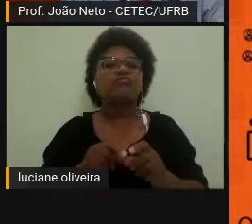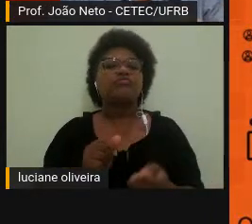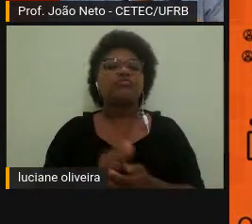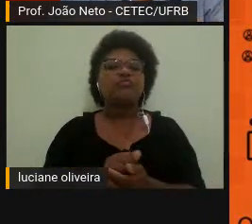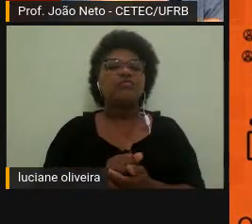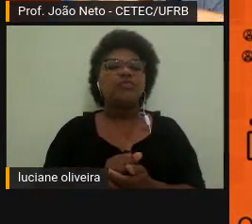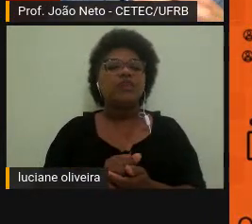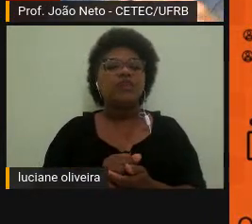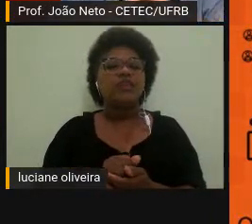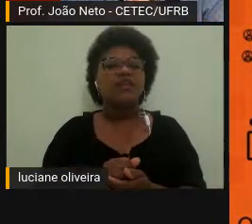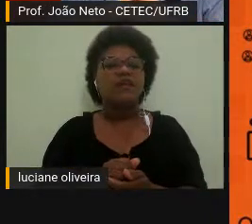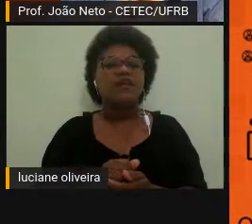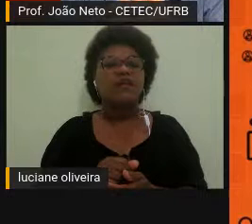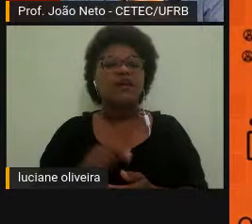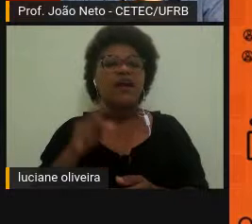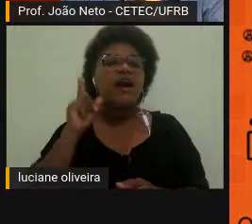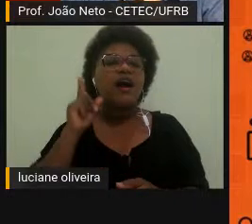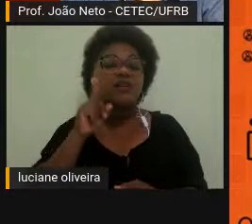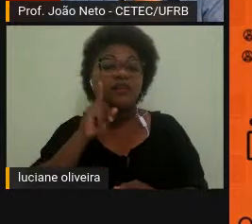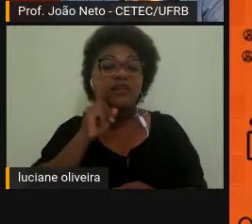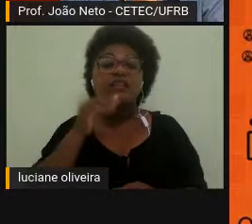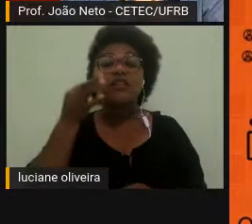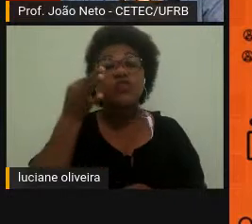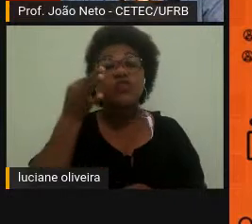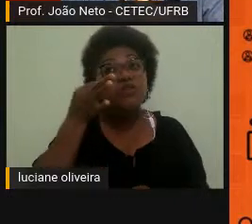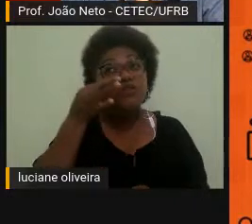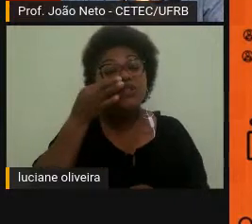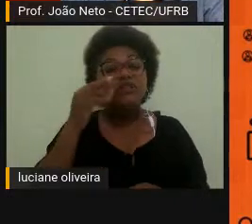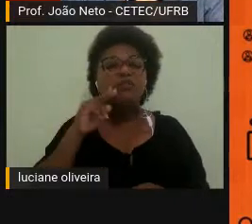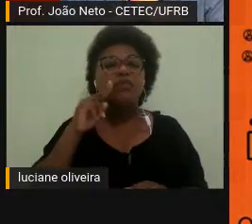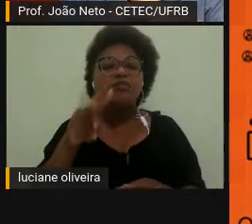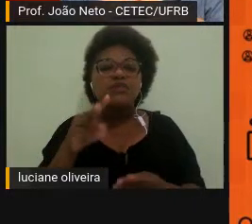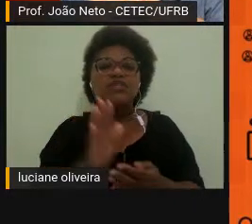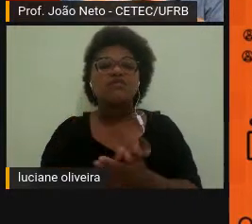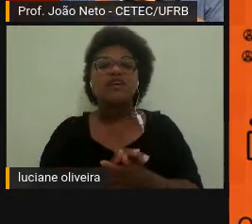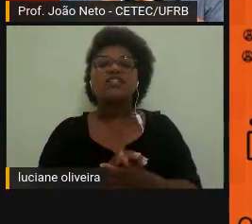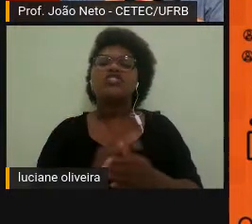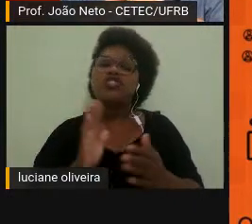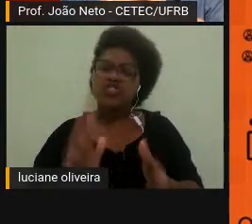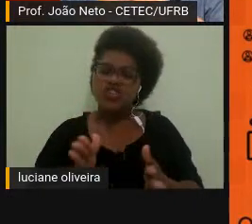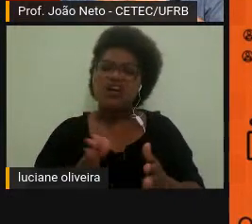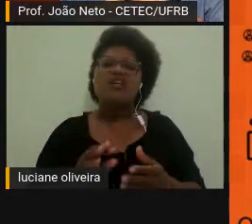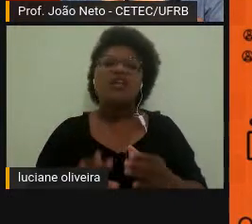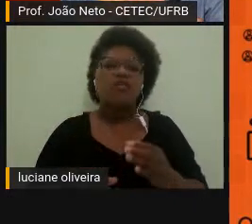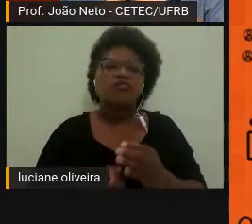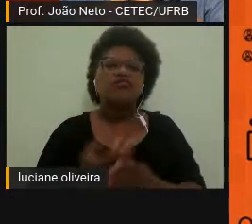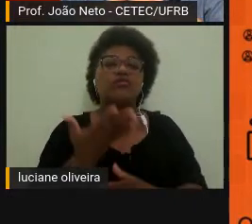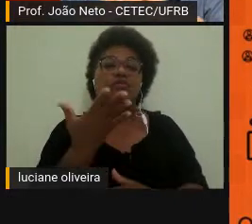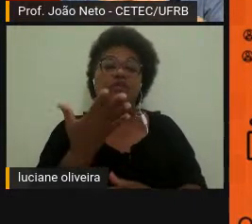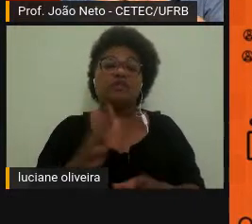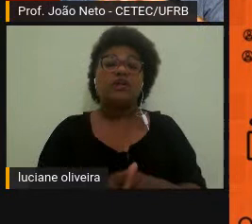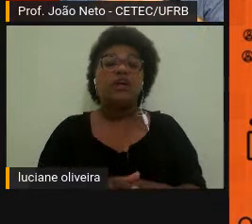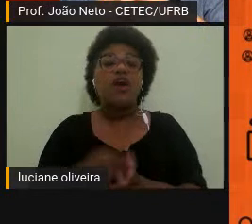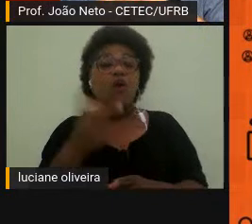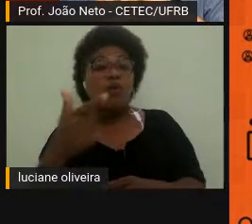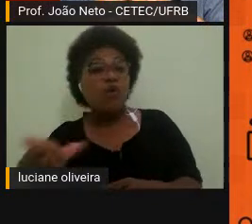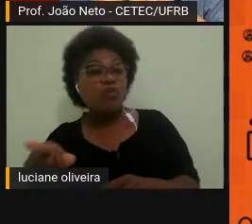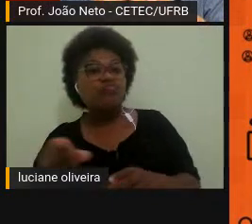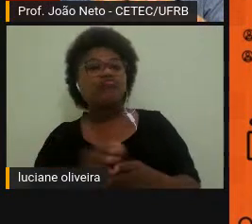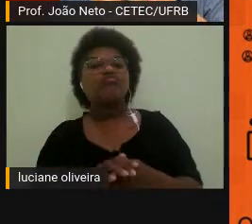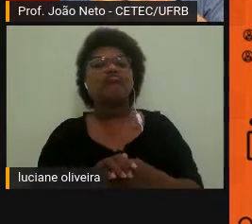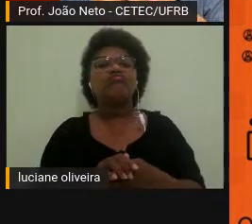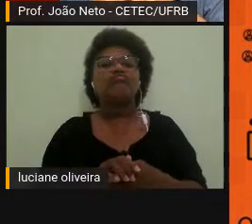vocês observarem o que isso já é algo já amplamente difundido moça questão que eu aprendi a que pessoas com deficiência não